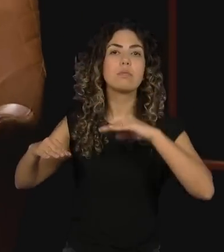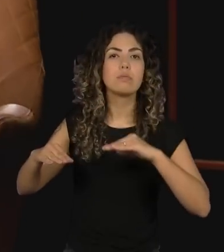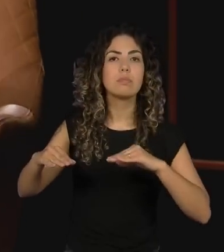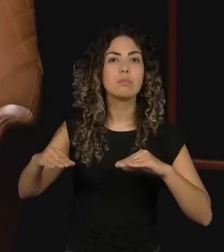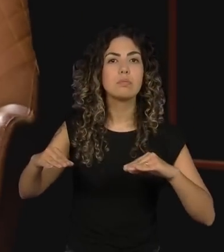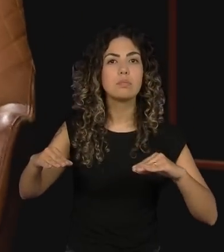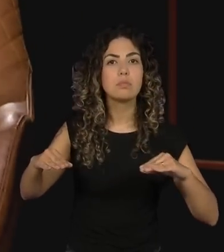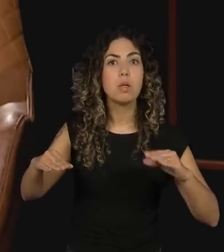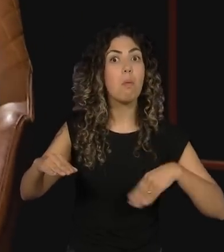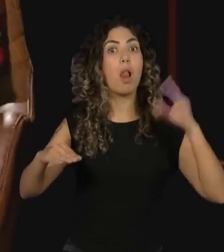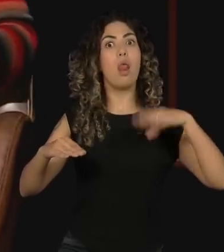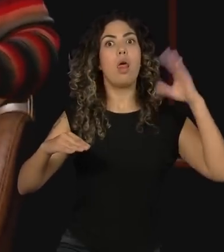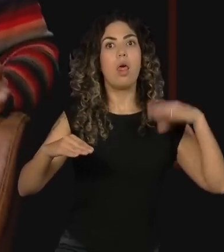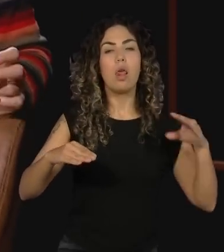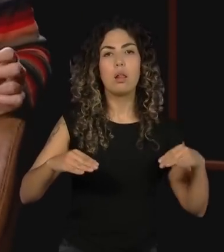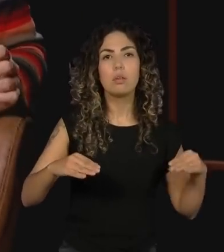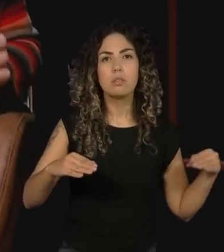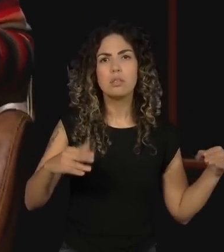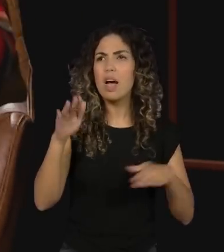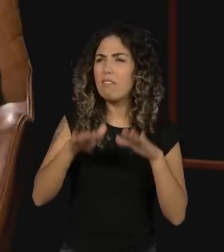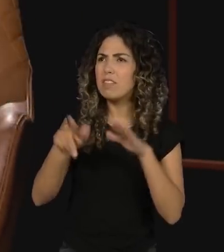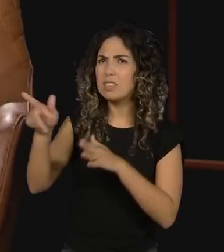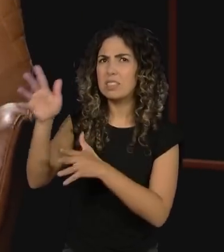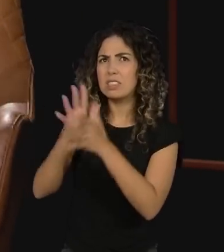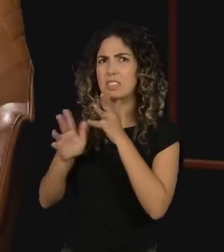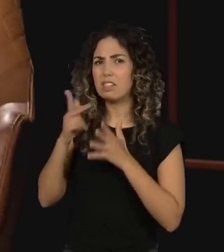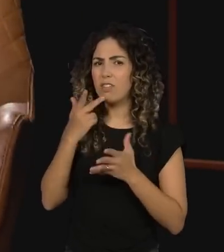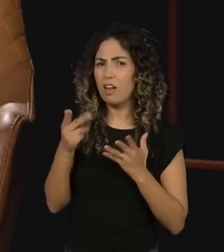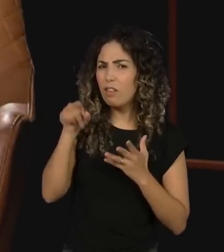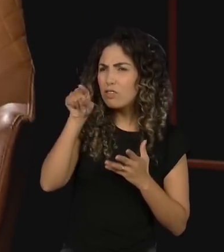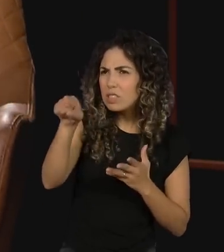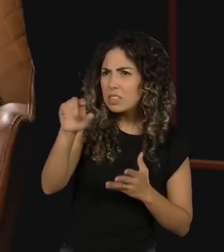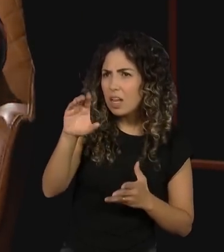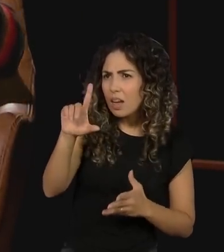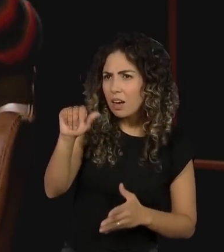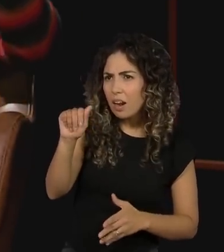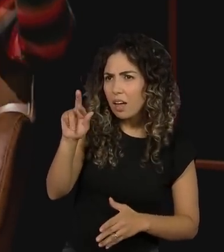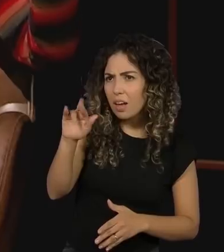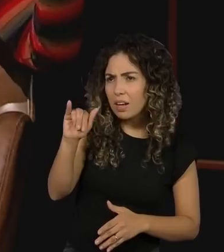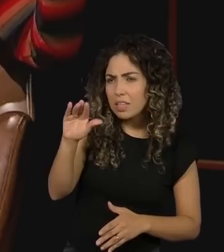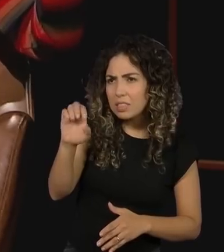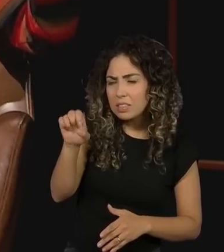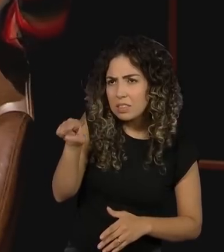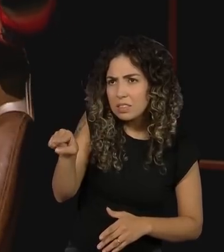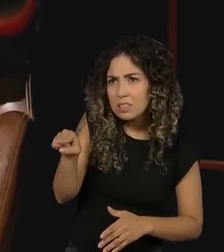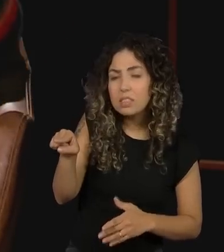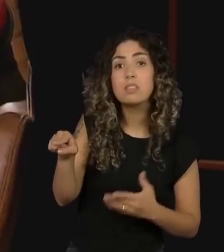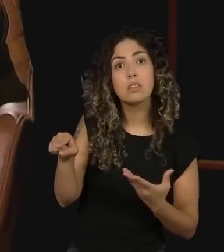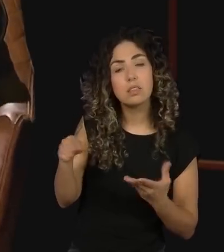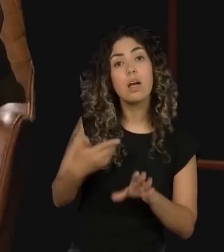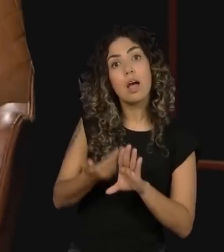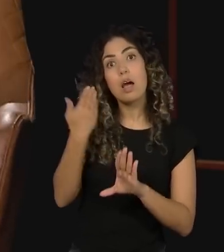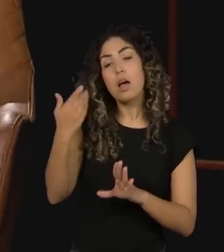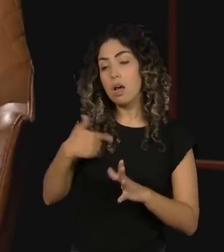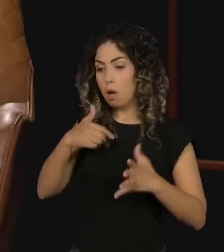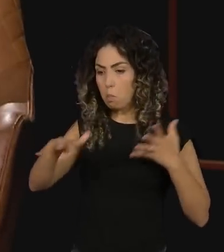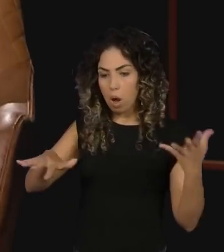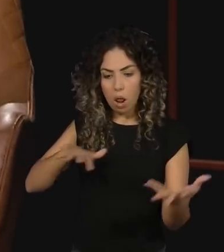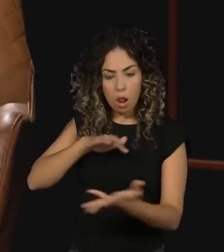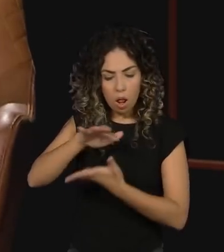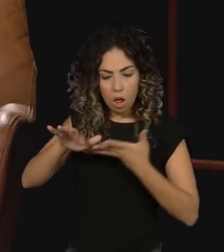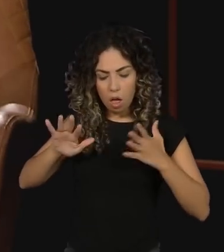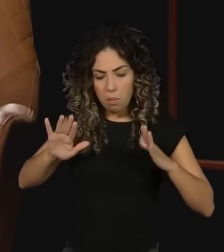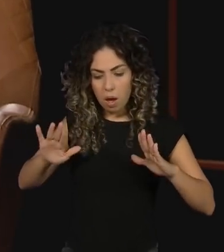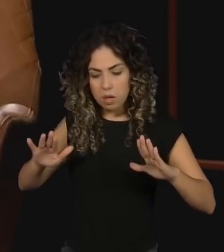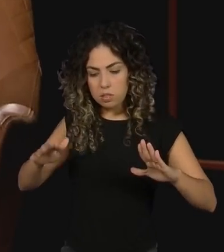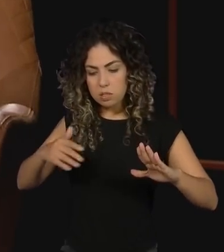Então, quando alguém chega para mim e fala, você é a Clarice da Alma e Moral encontrou no caos uma ordem. Toda peça